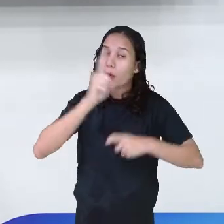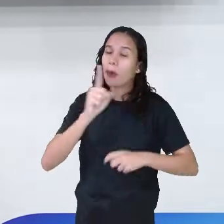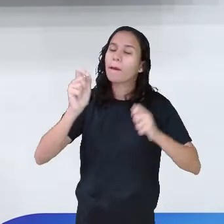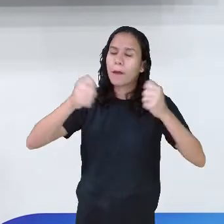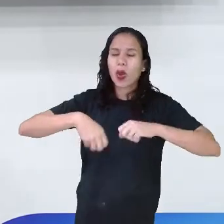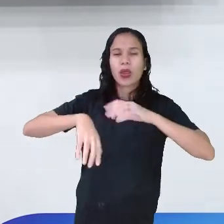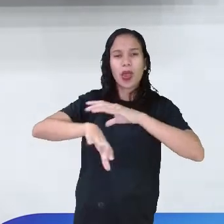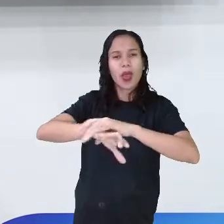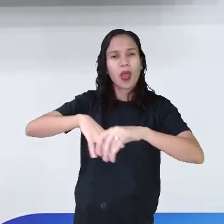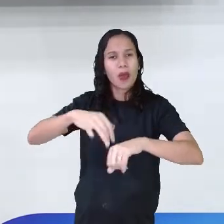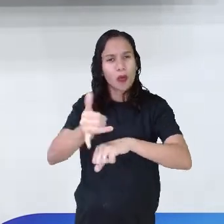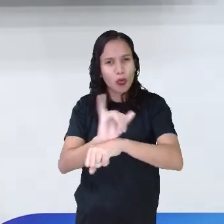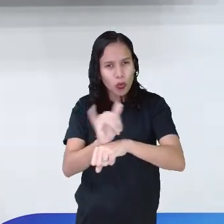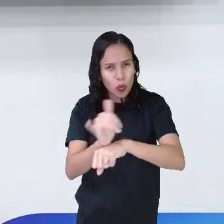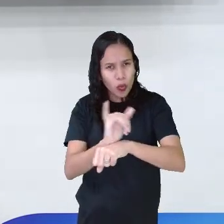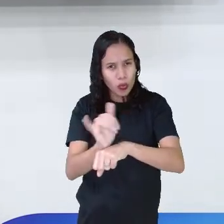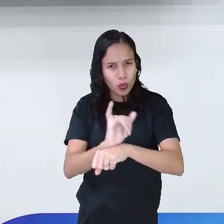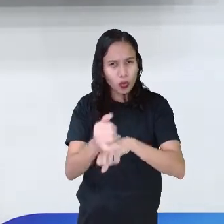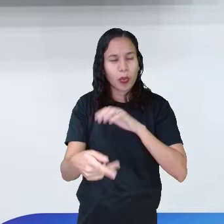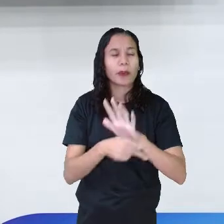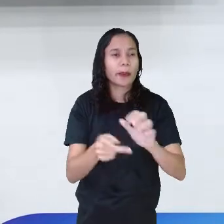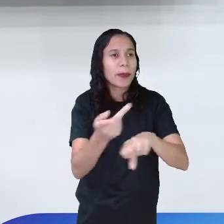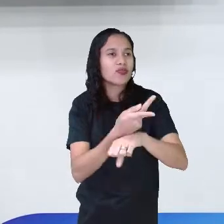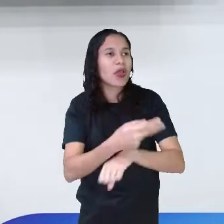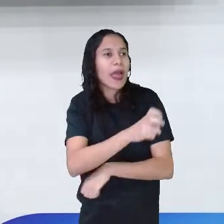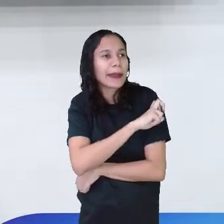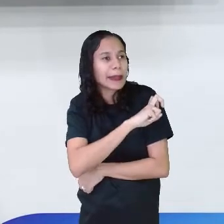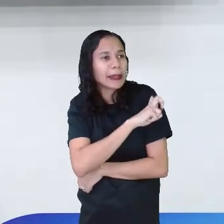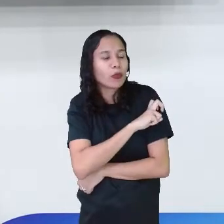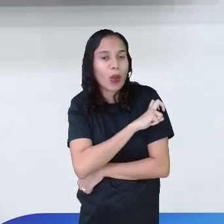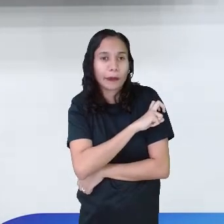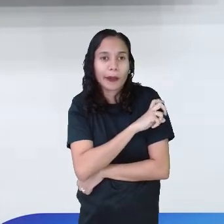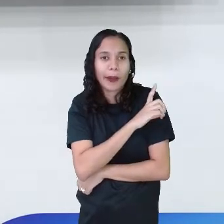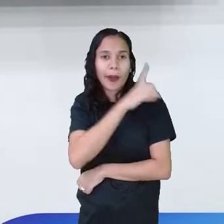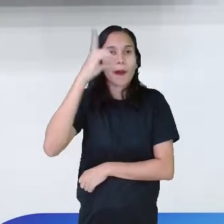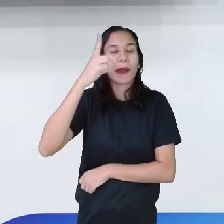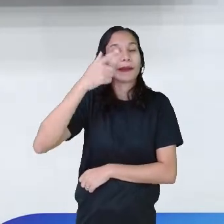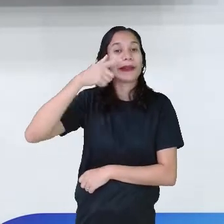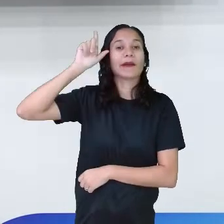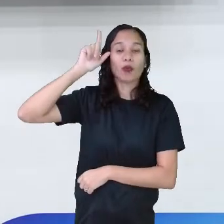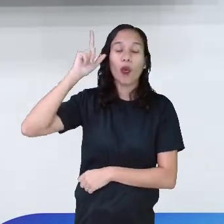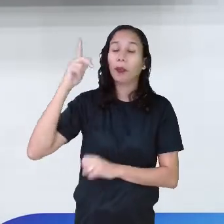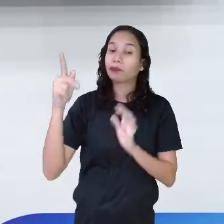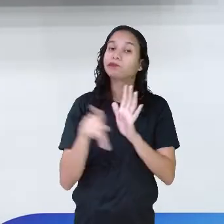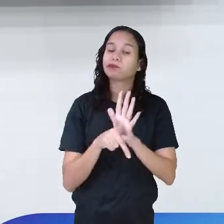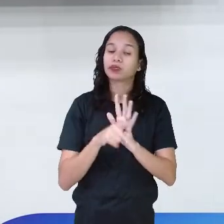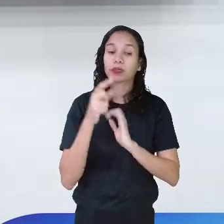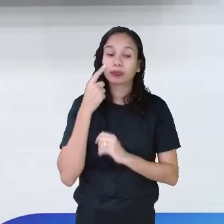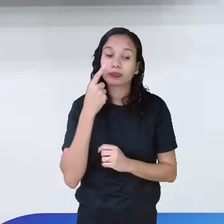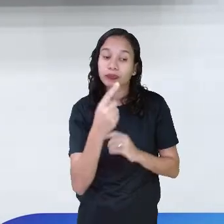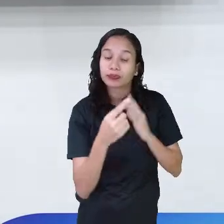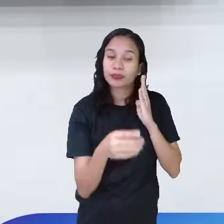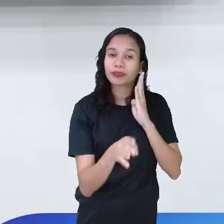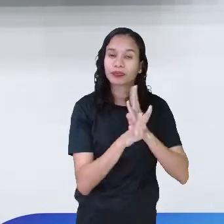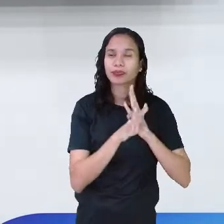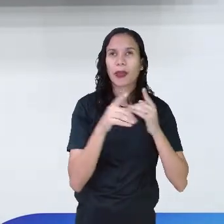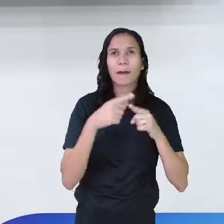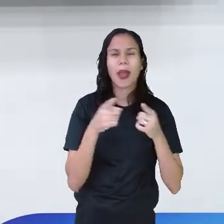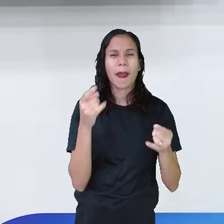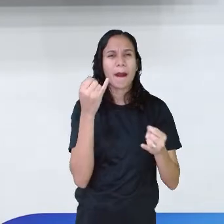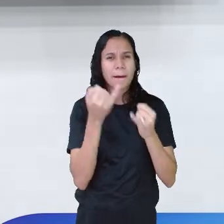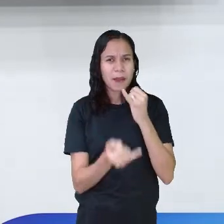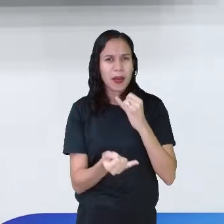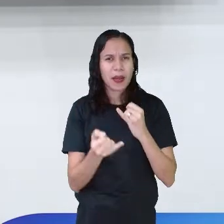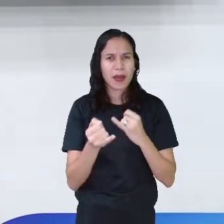do YouTube, pela data, lá, quinto ano, e você vai acessar a aula de ontem. Mas me parece que está